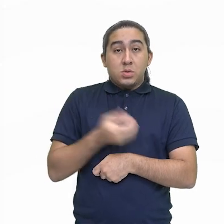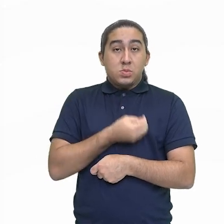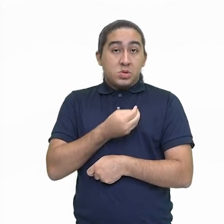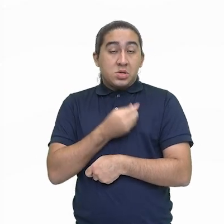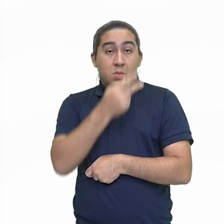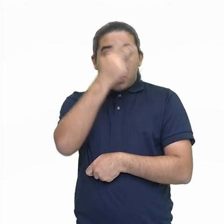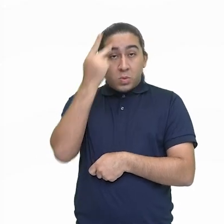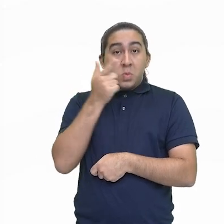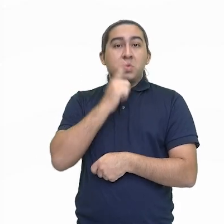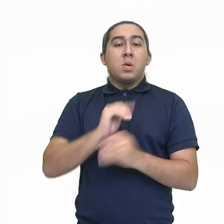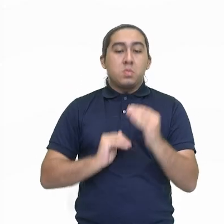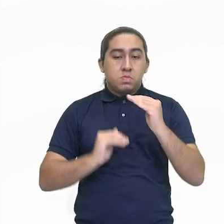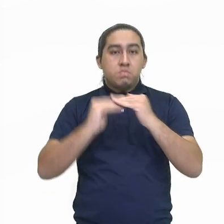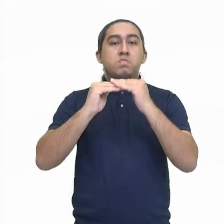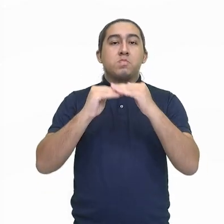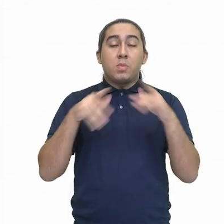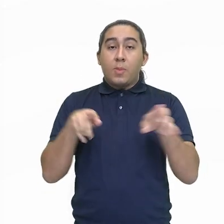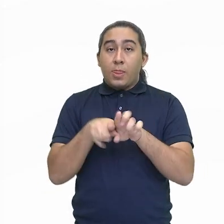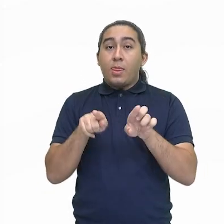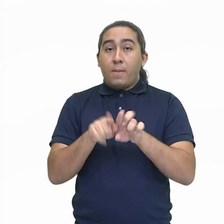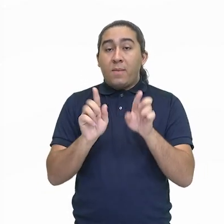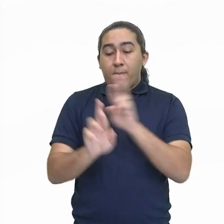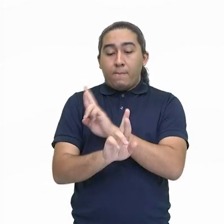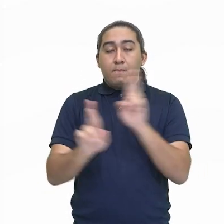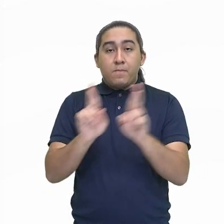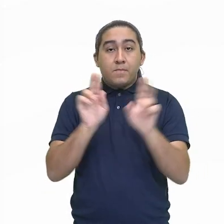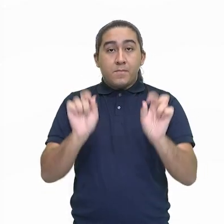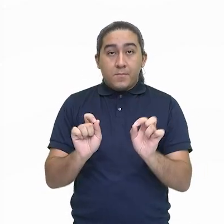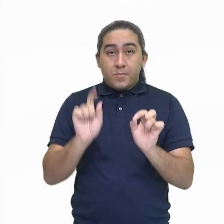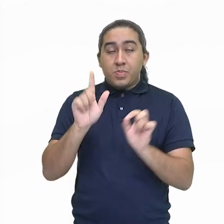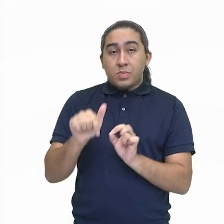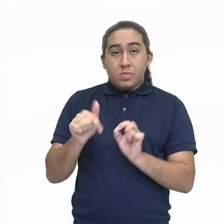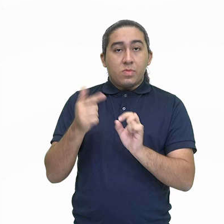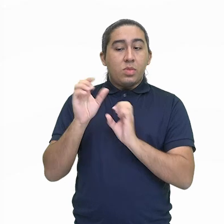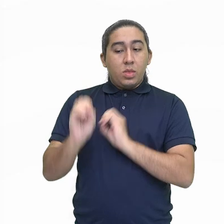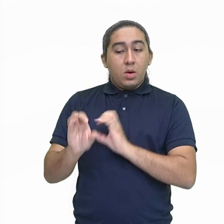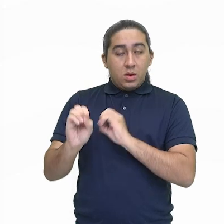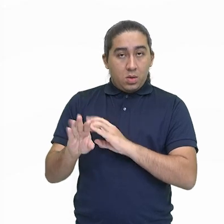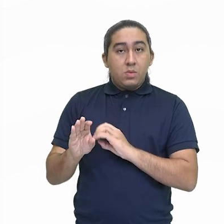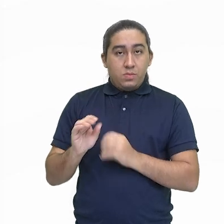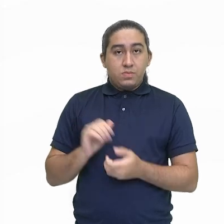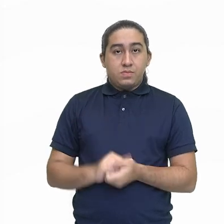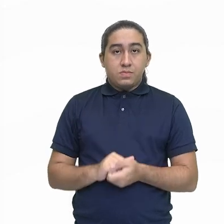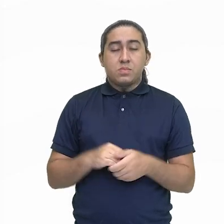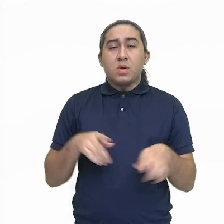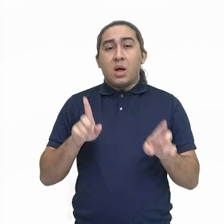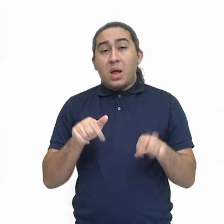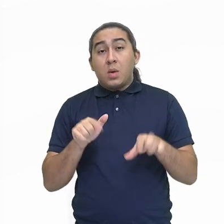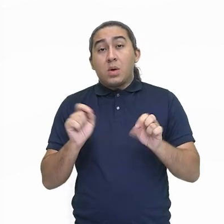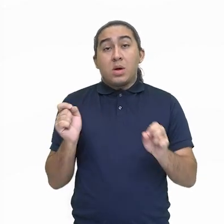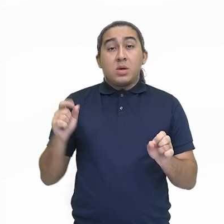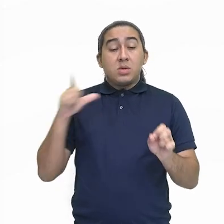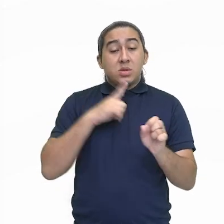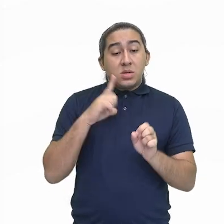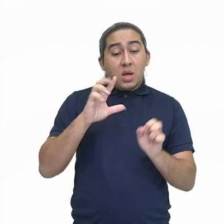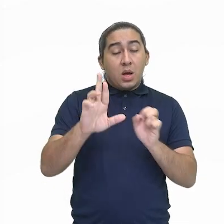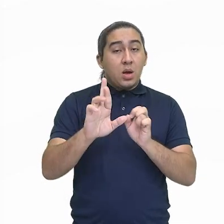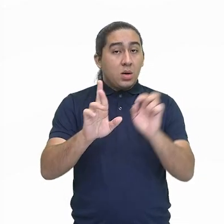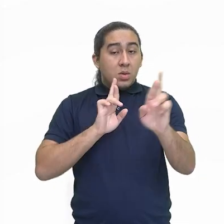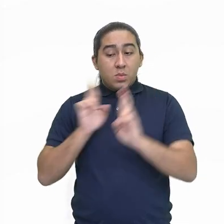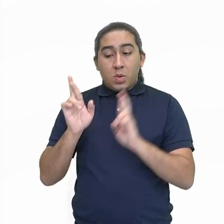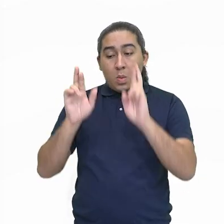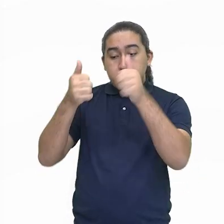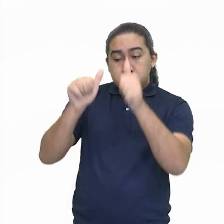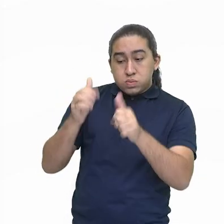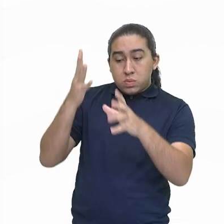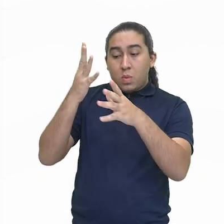e também relacionado à educação. Então, a gente vai ter uma média de quanto tempo aquela